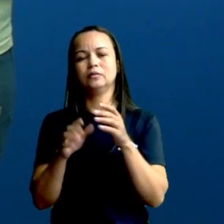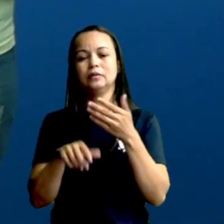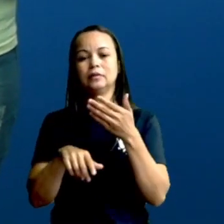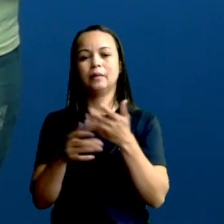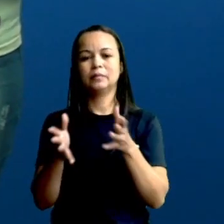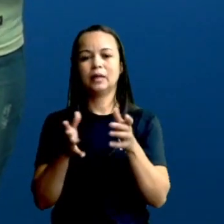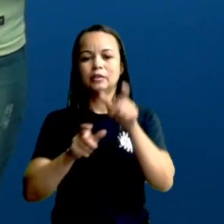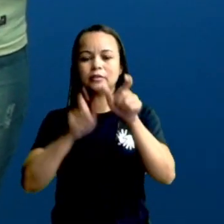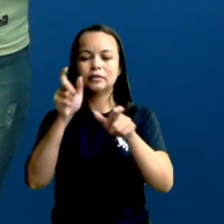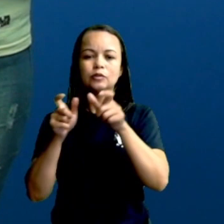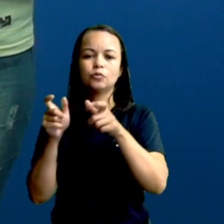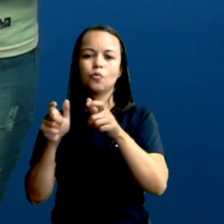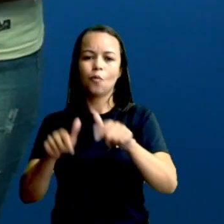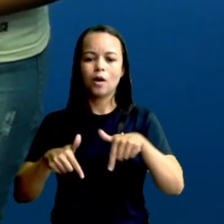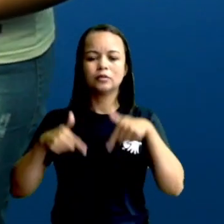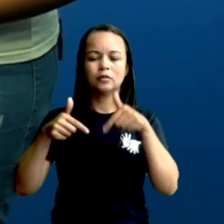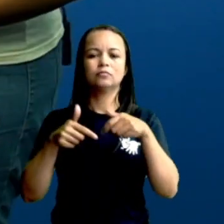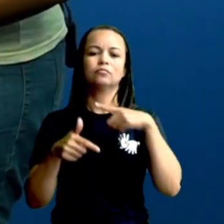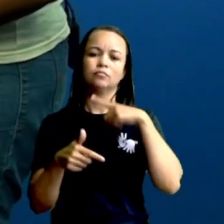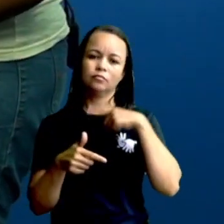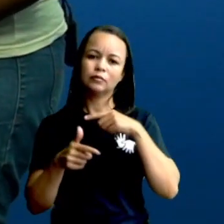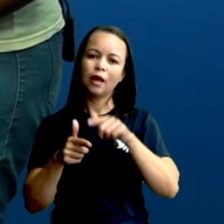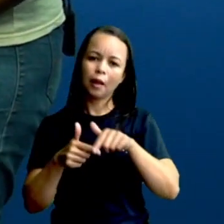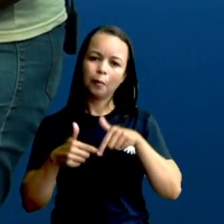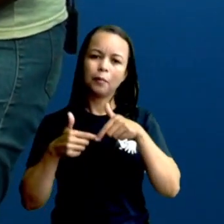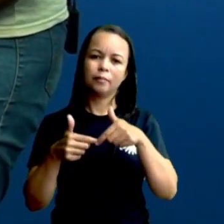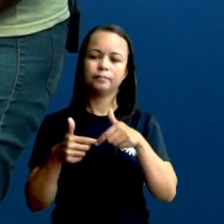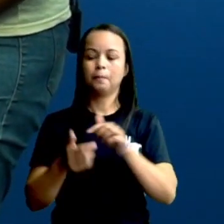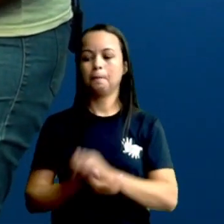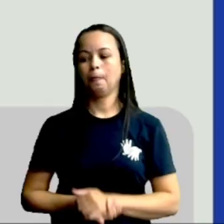situações você tem sim privilégios, tá?